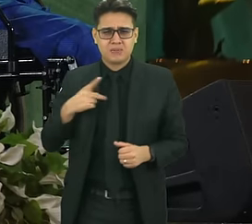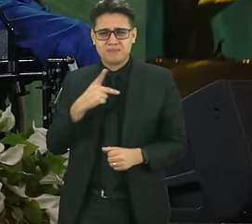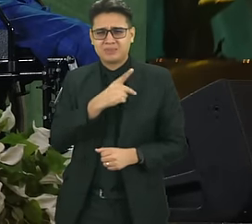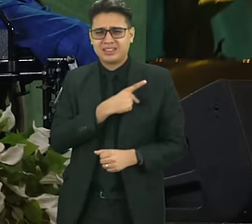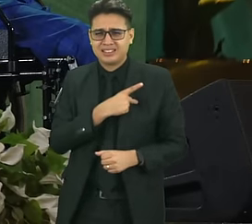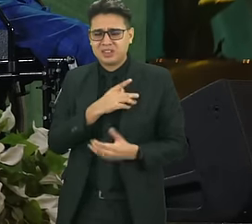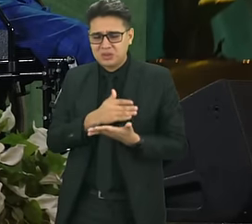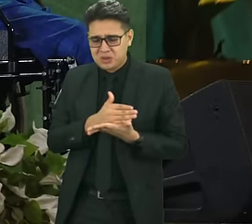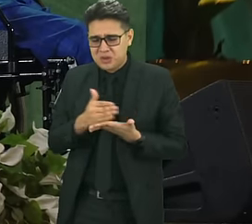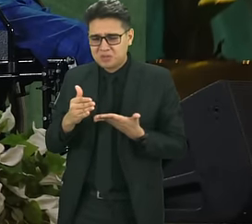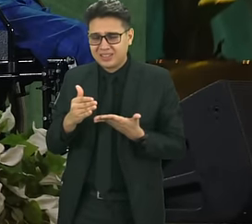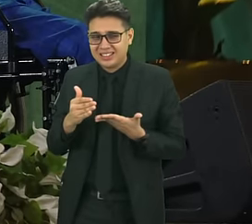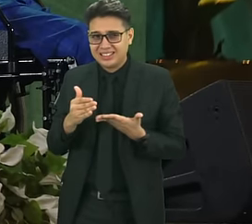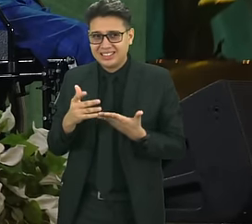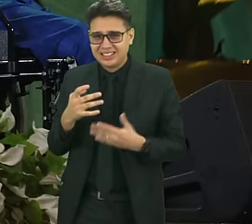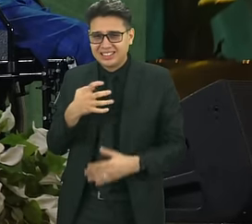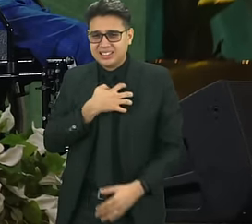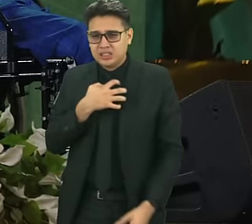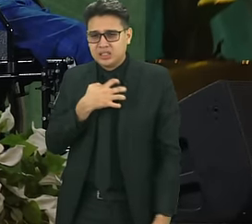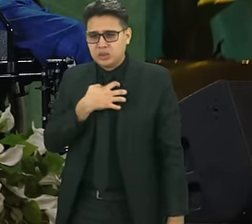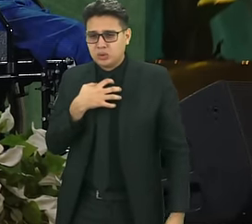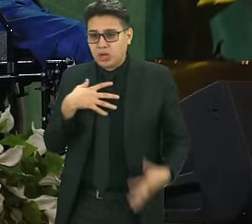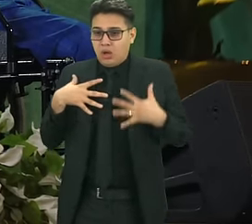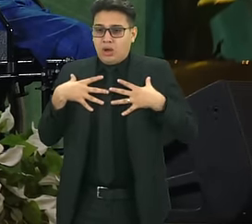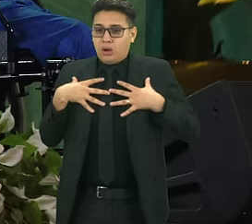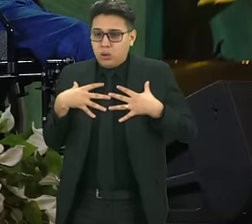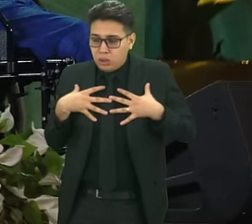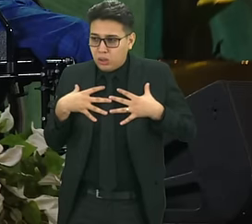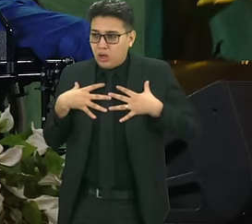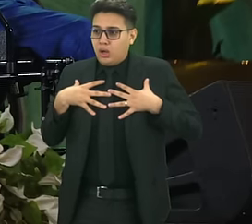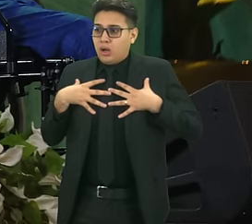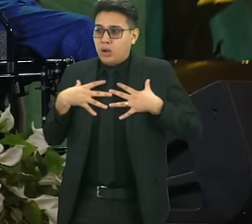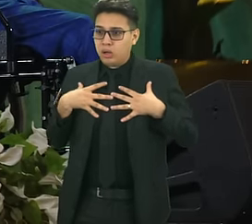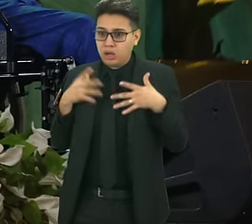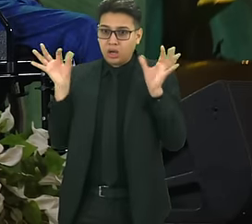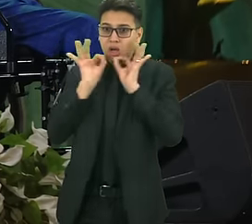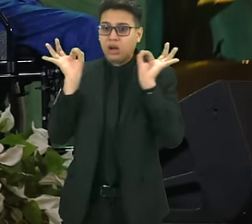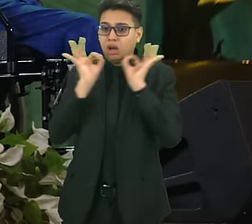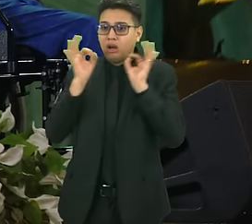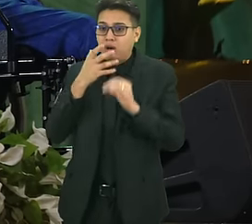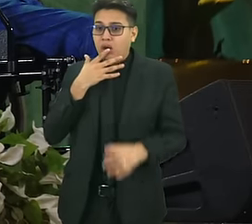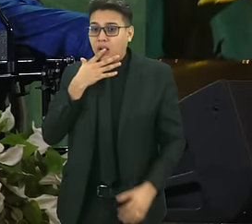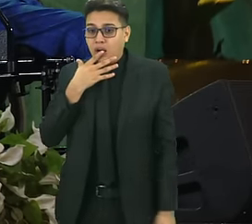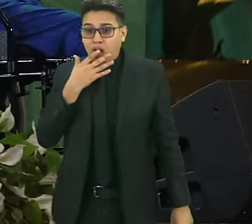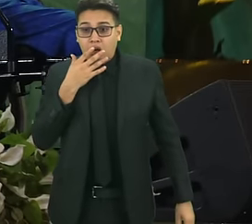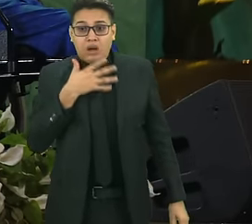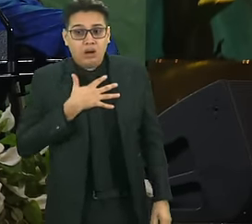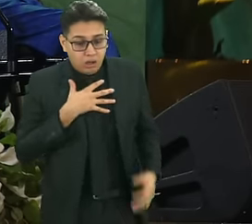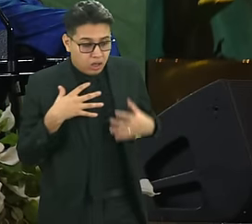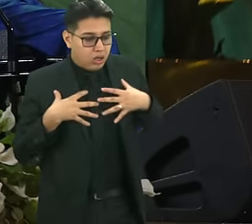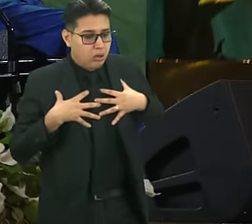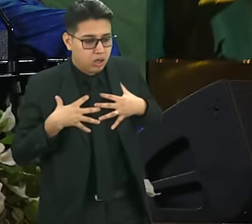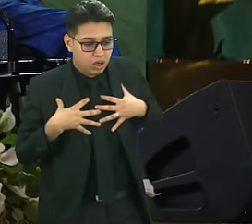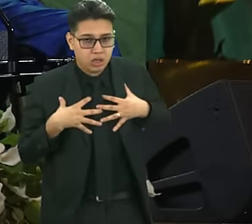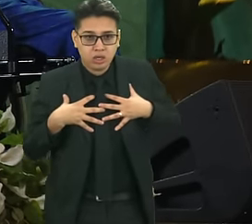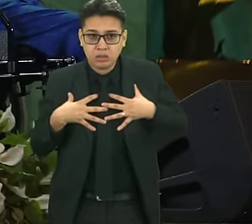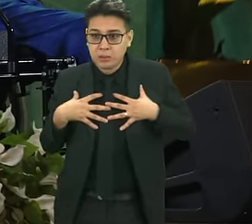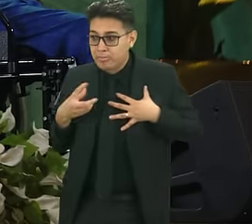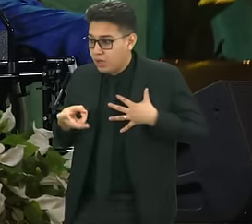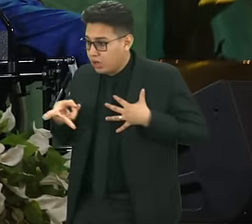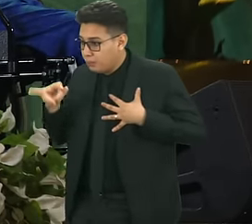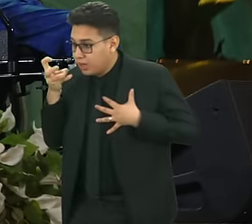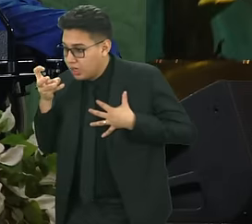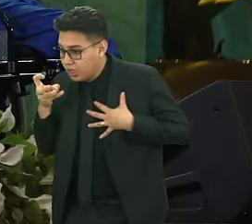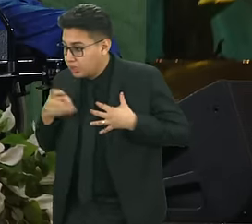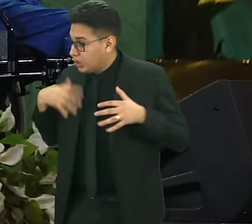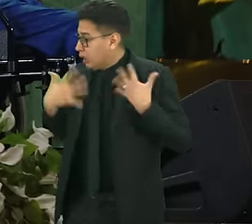começa a sentir uma falta de ar muito grande. Eu percebo, já me desespero, toco a campainha